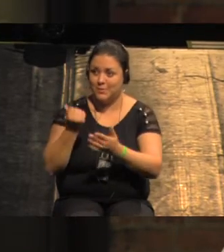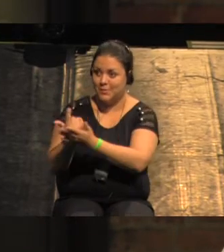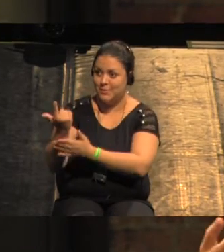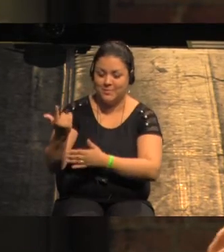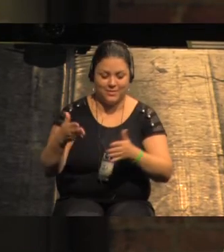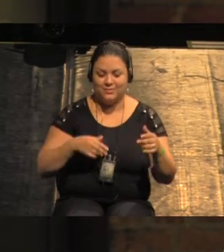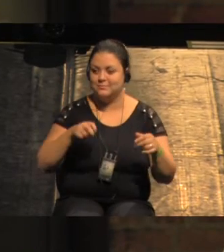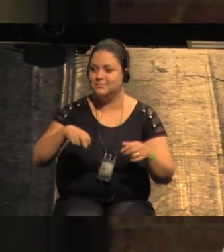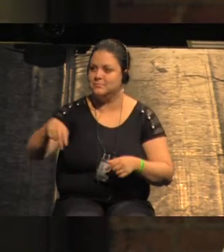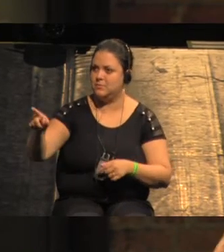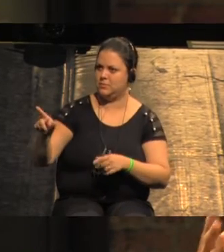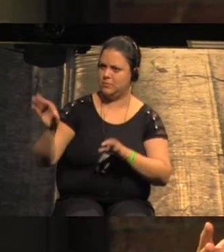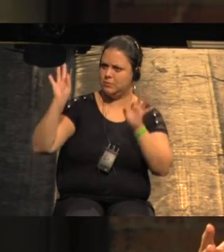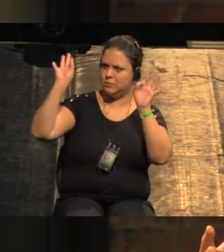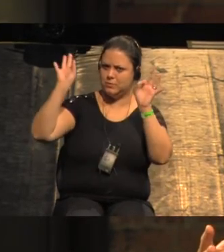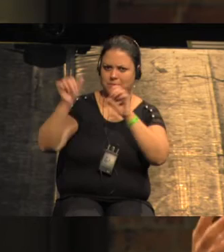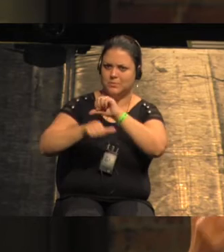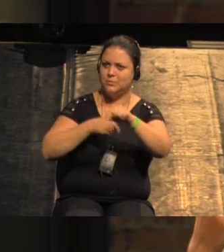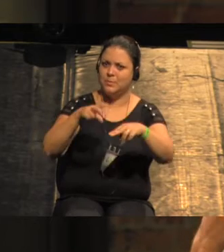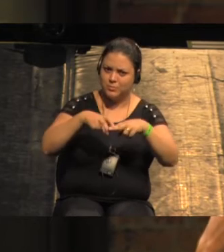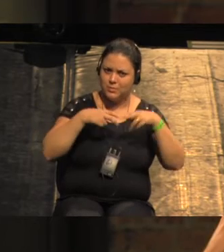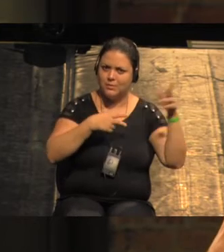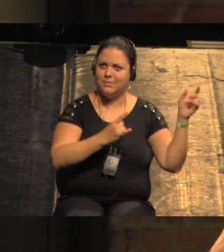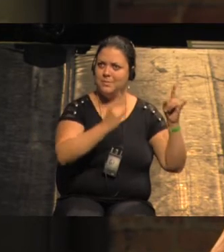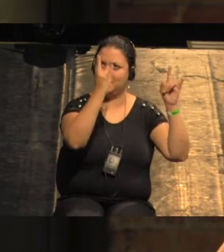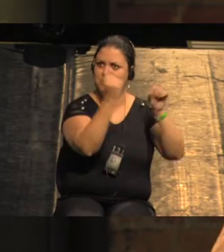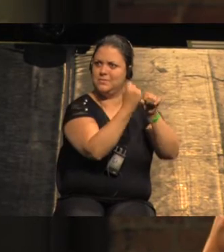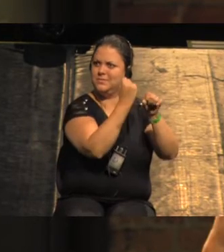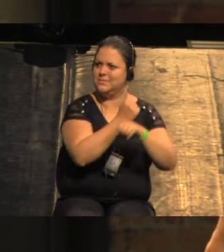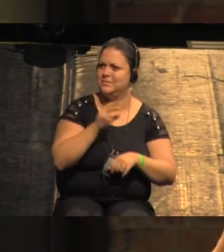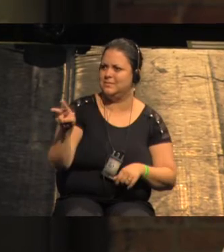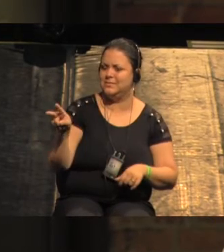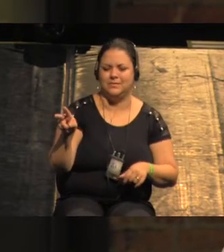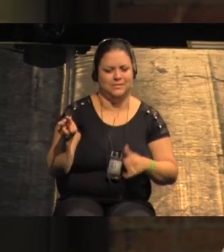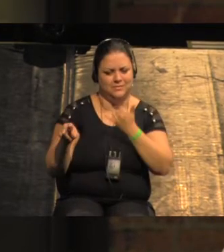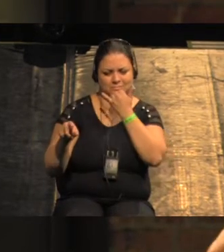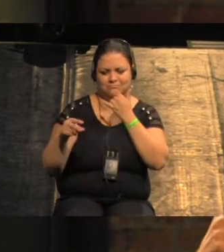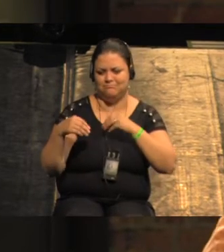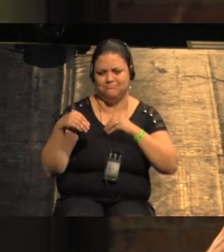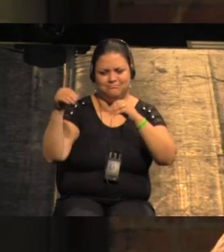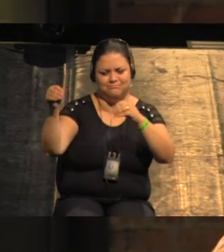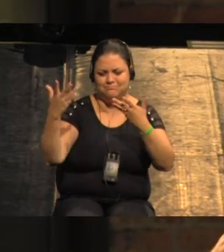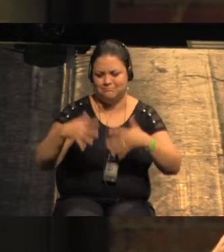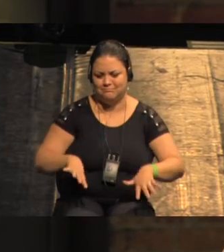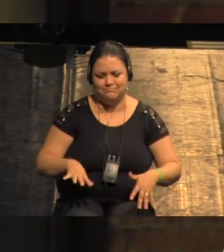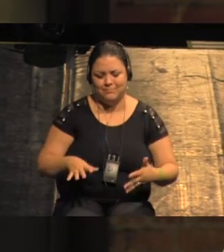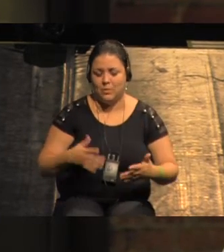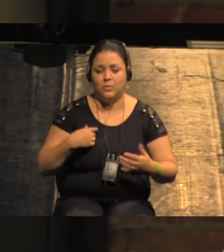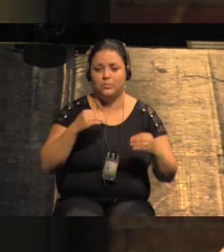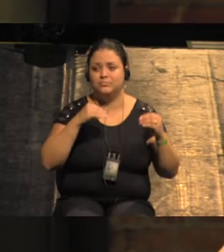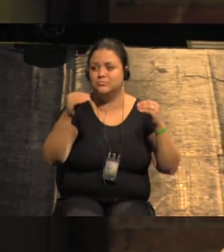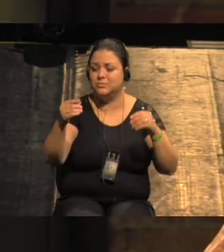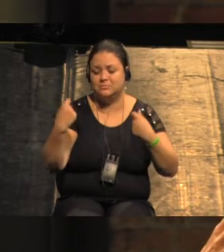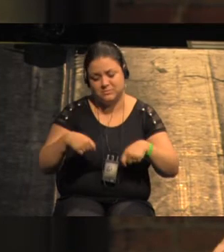uma lojinha chique. Então, como é que as políticas públicas prevêem possibilidade para que essas pessoas possam